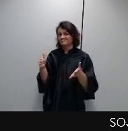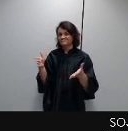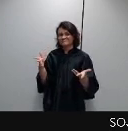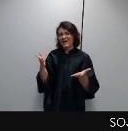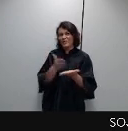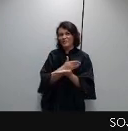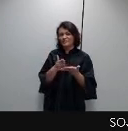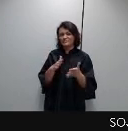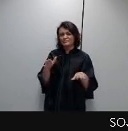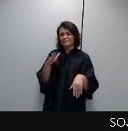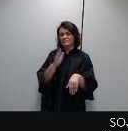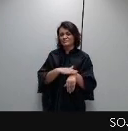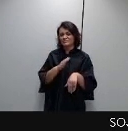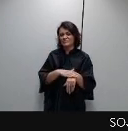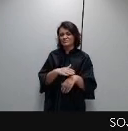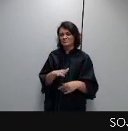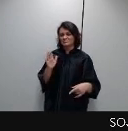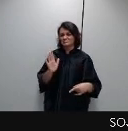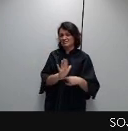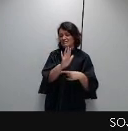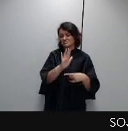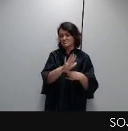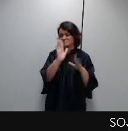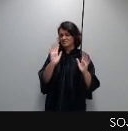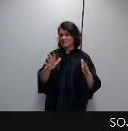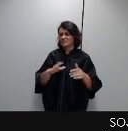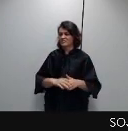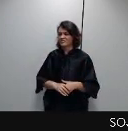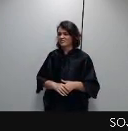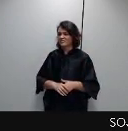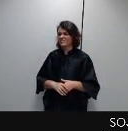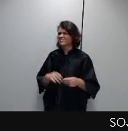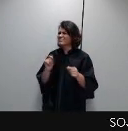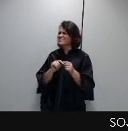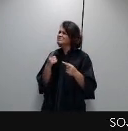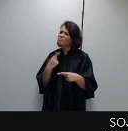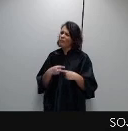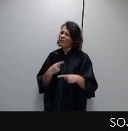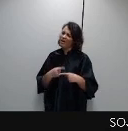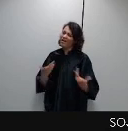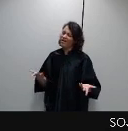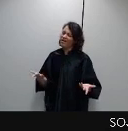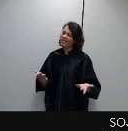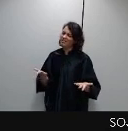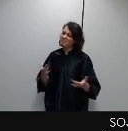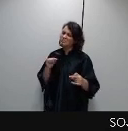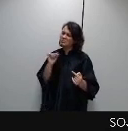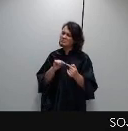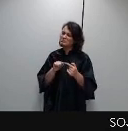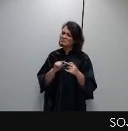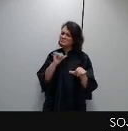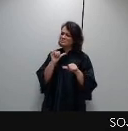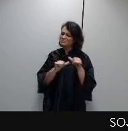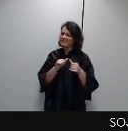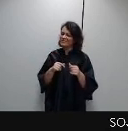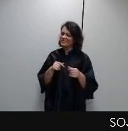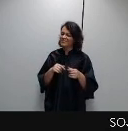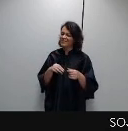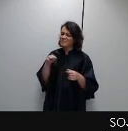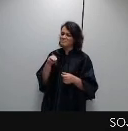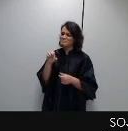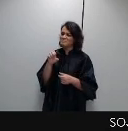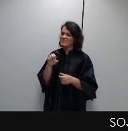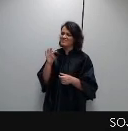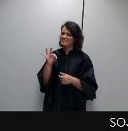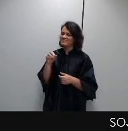cobertura de Seu banco em penetrar O que é que fazer isso Qual é a razão com uma vez resolver tá física para fazer semelhante países